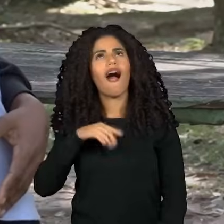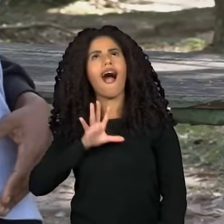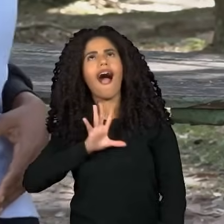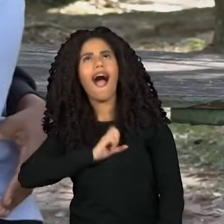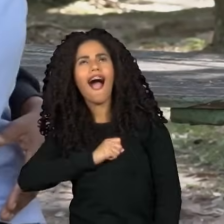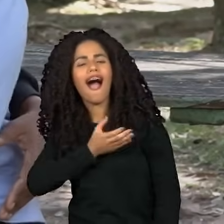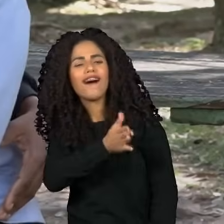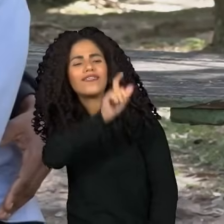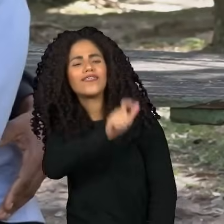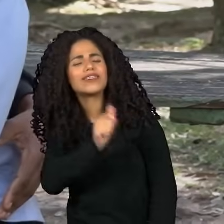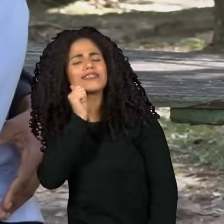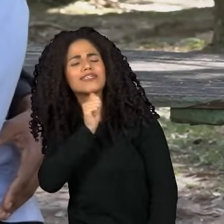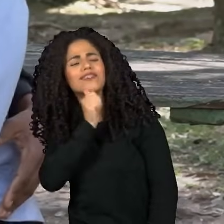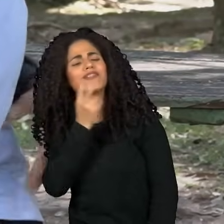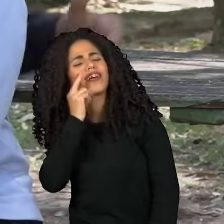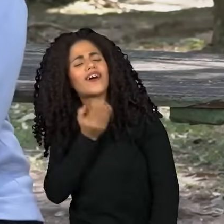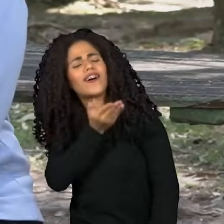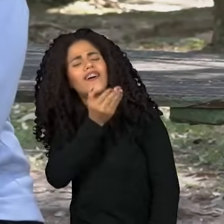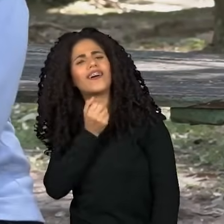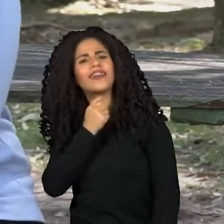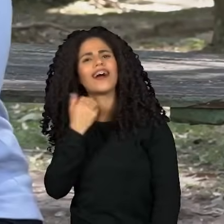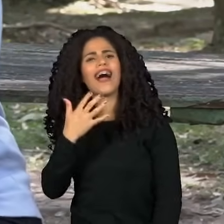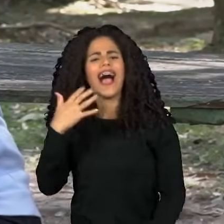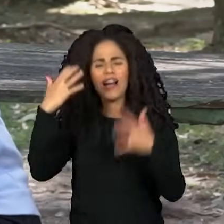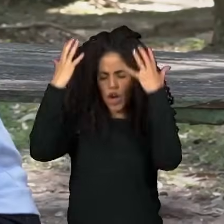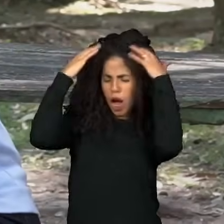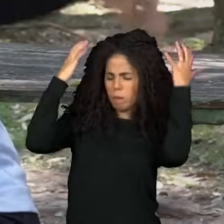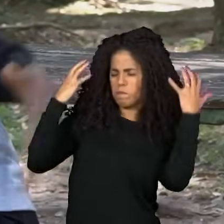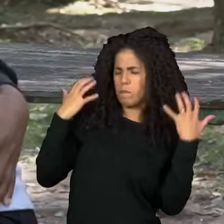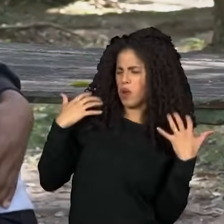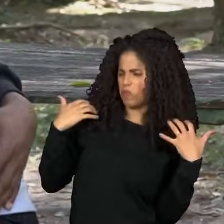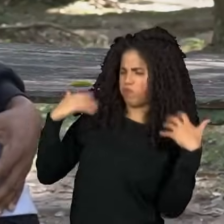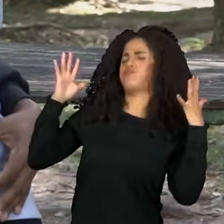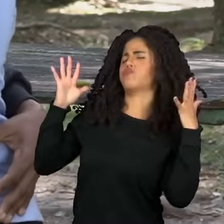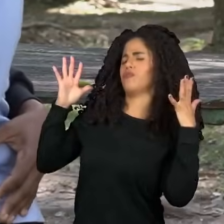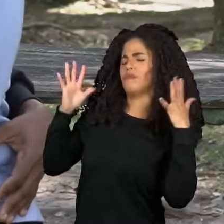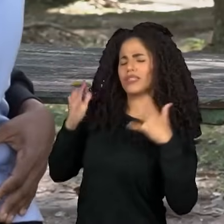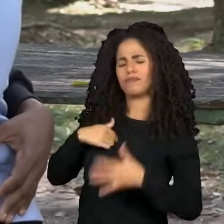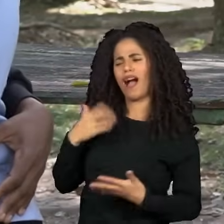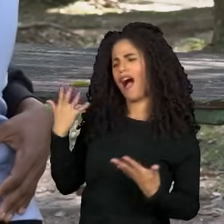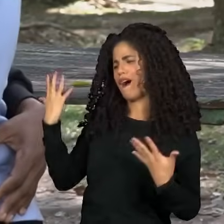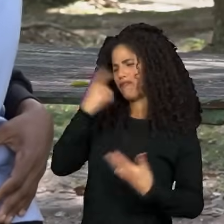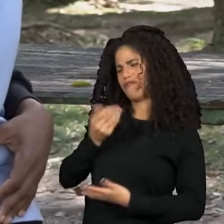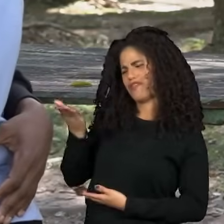acordo todo dia, olho pra cara dela, cabelo tudo espichado, coisa